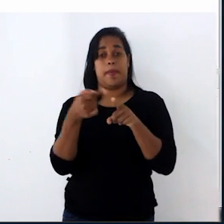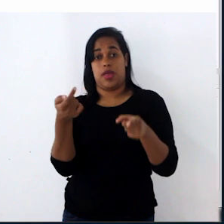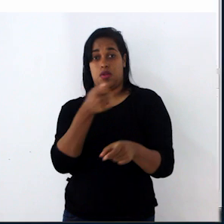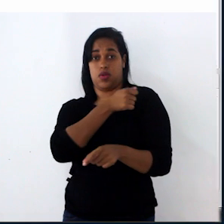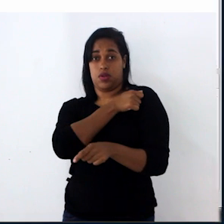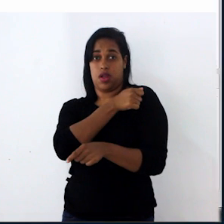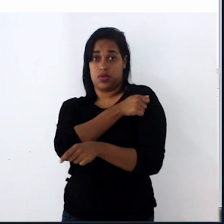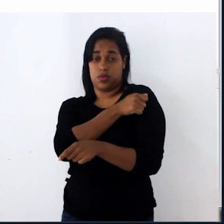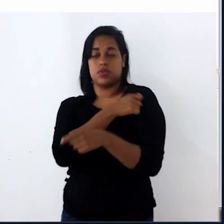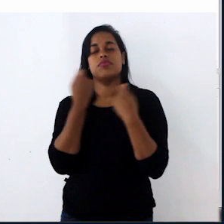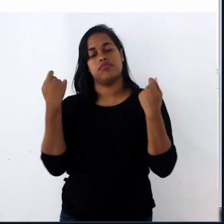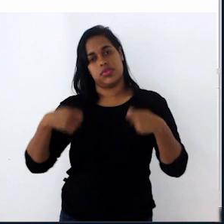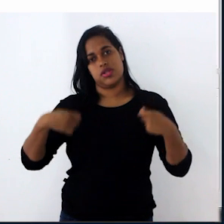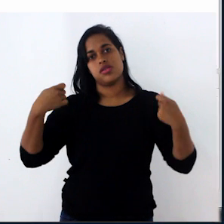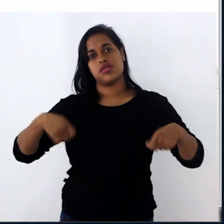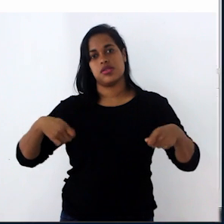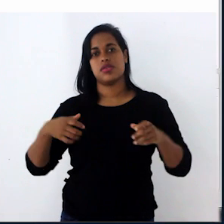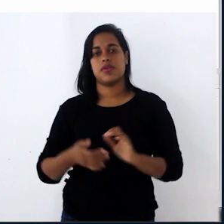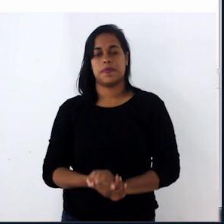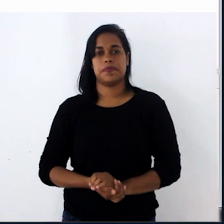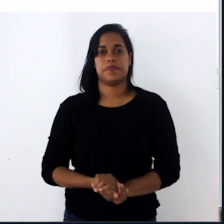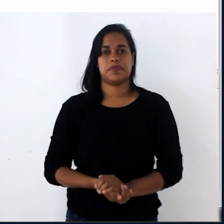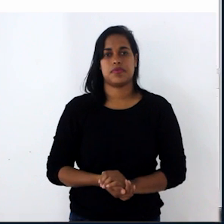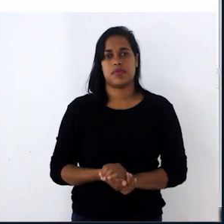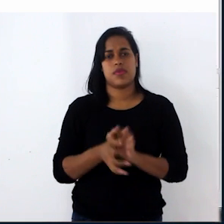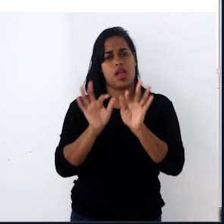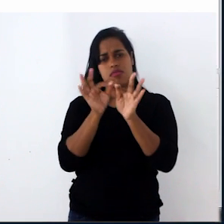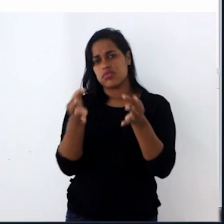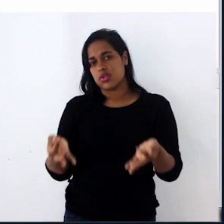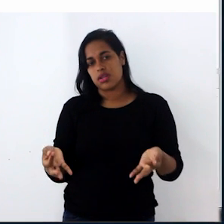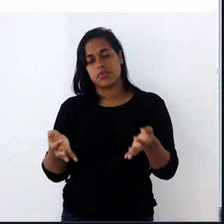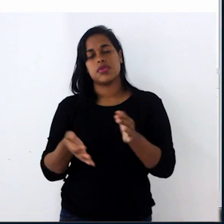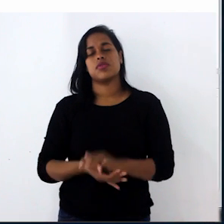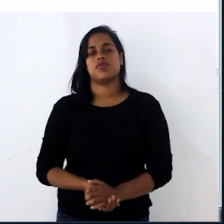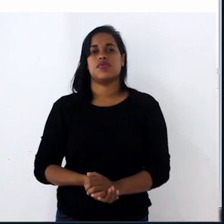ela. Podemos colocar ela de forma simples mesmo.